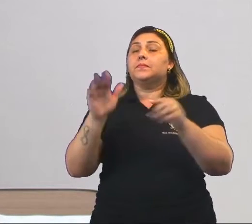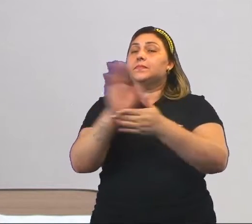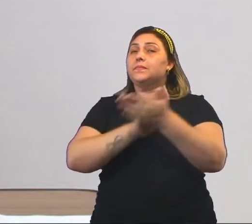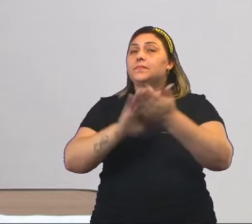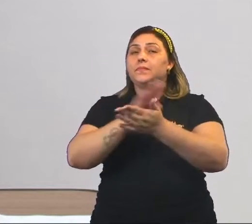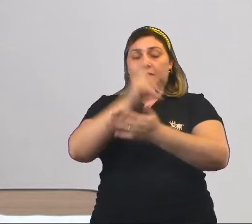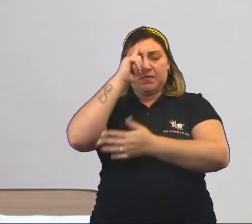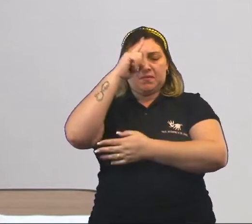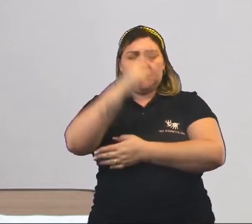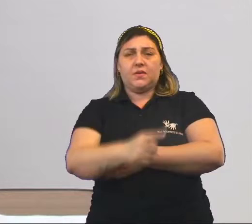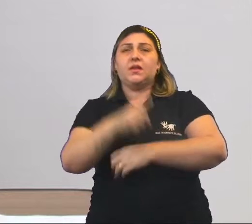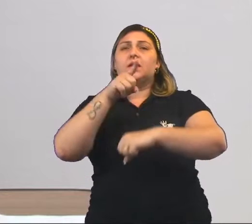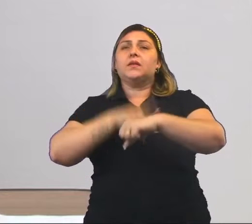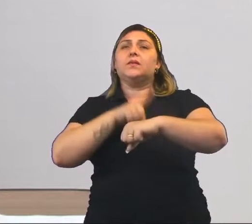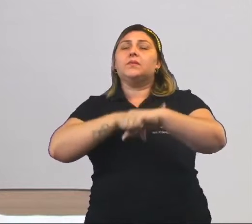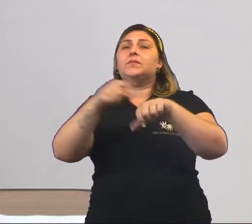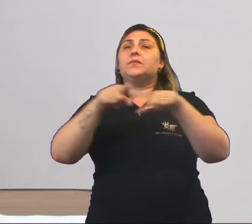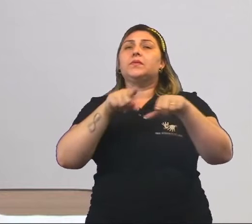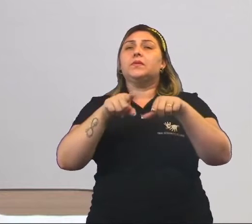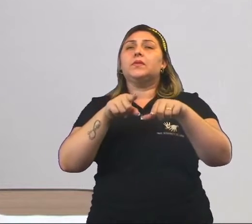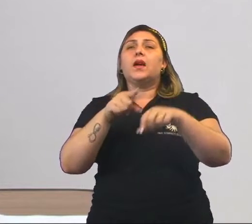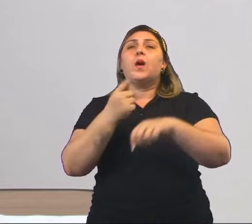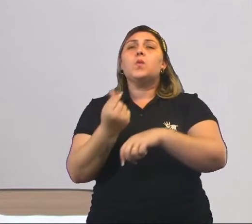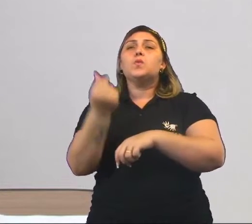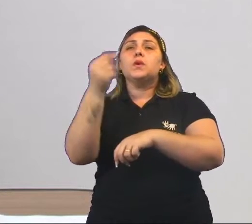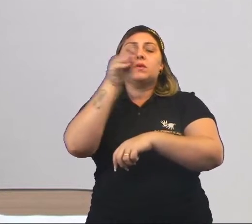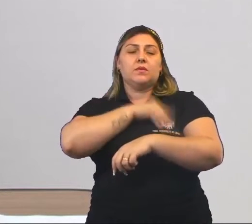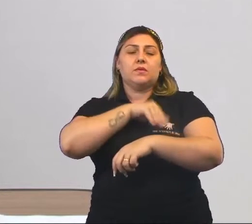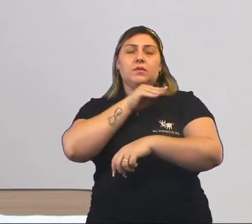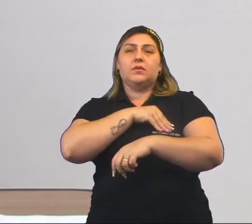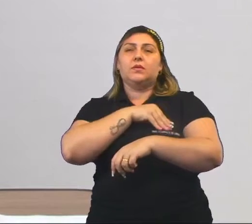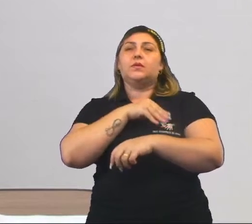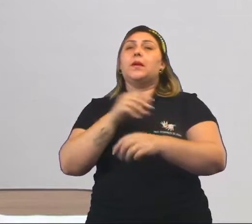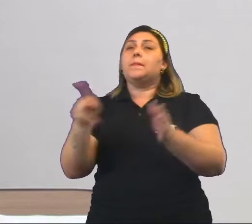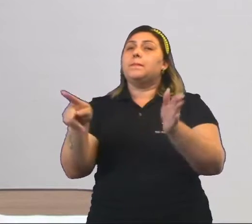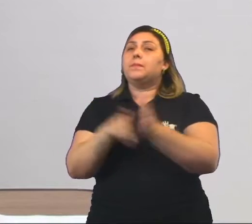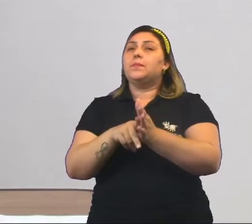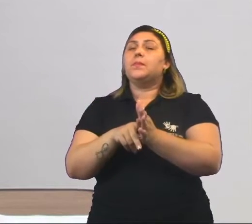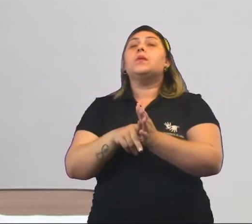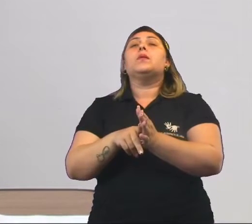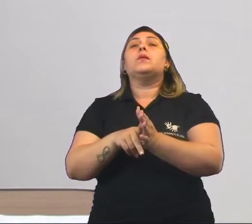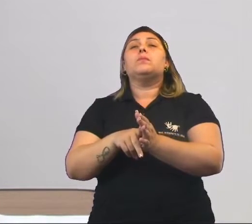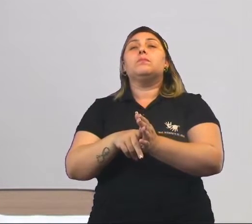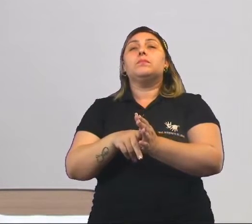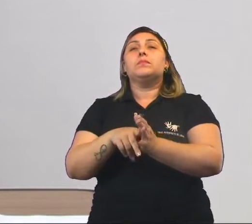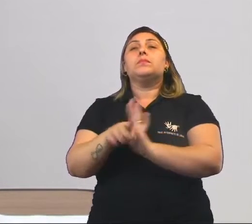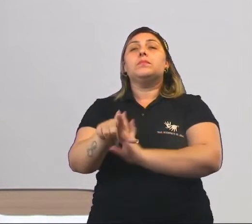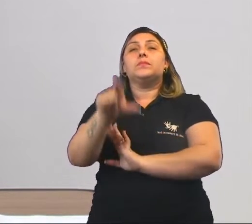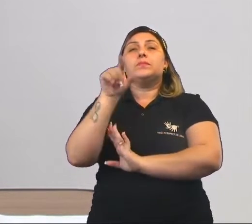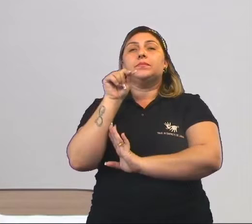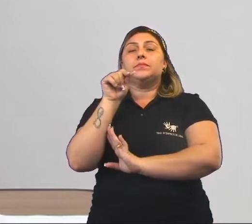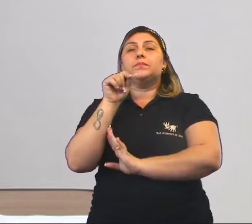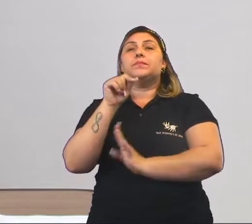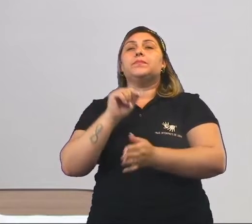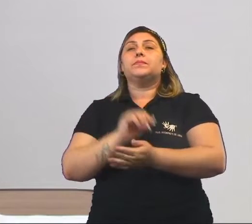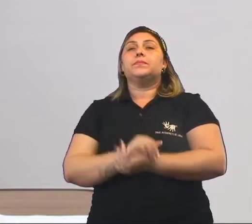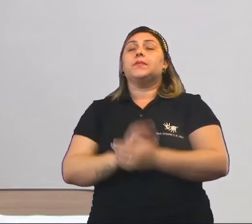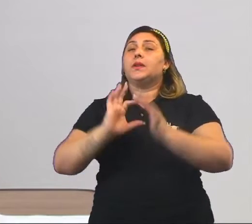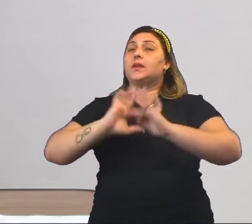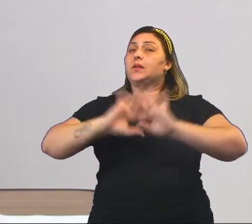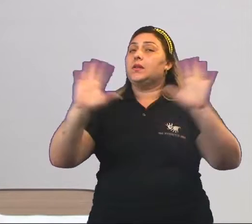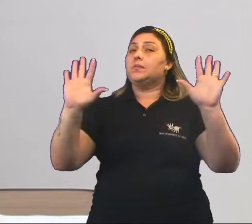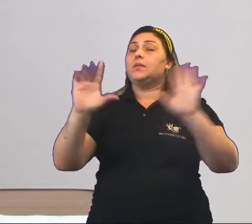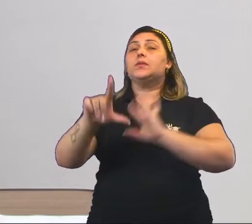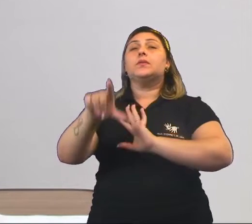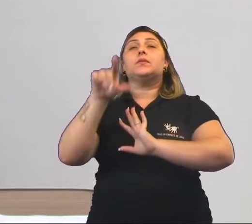Ninguém vai determinar que hora ela vai trabalhar, quanto ela vai ganhar. Ela determina isso. Ela é autônoma. Ela tem autonomia, ou seja,